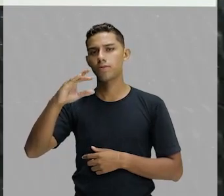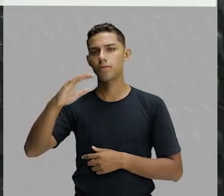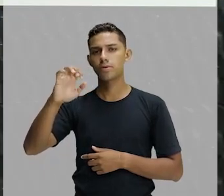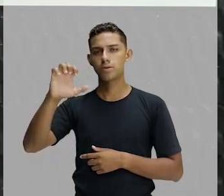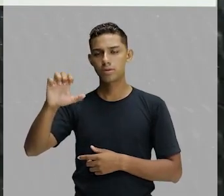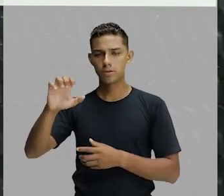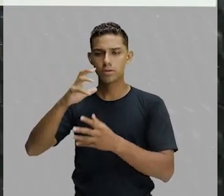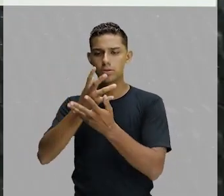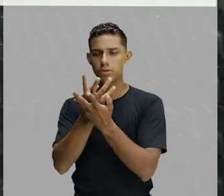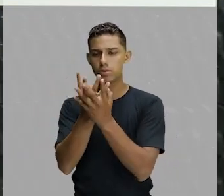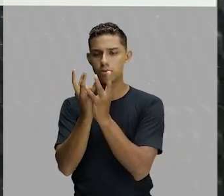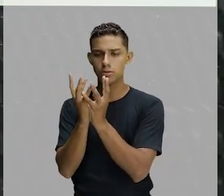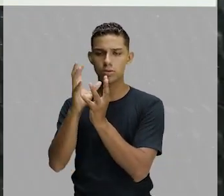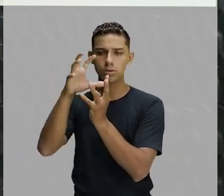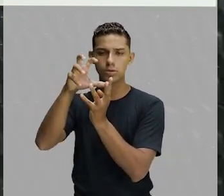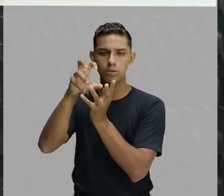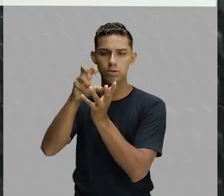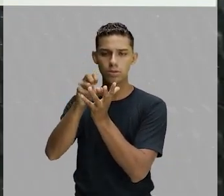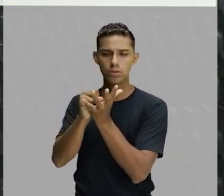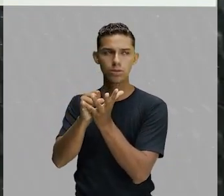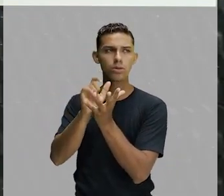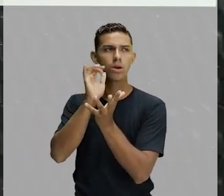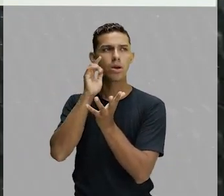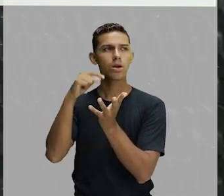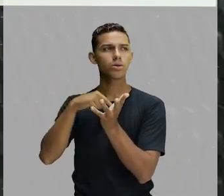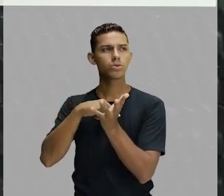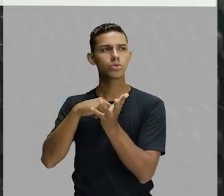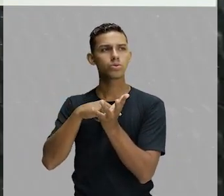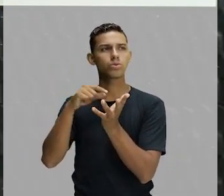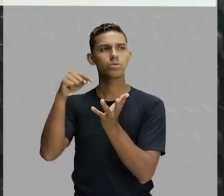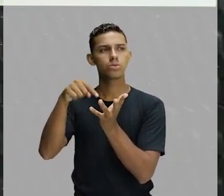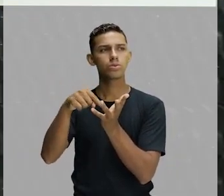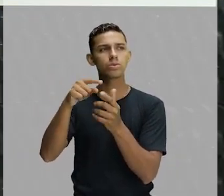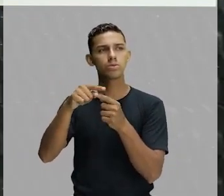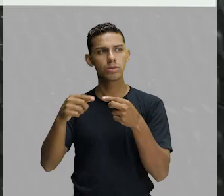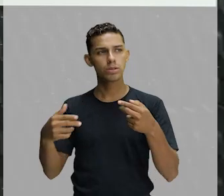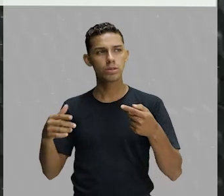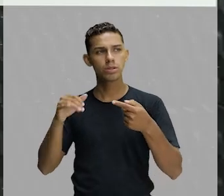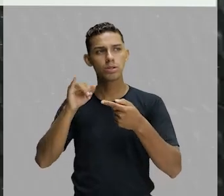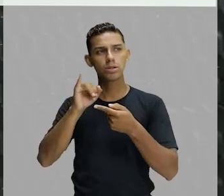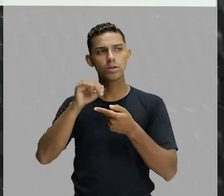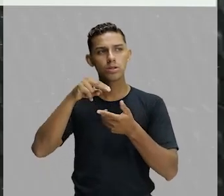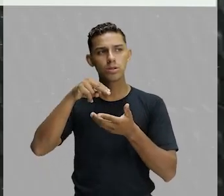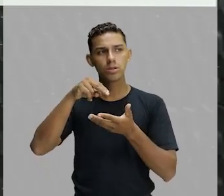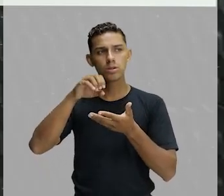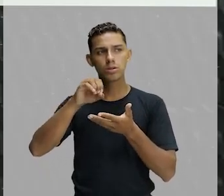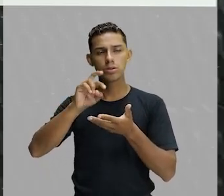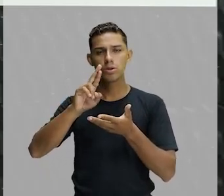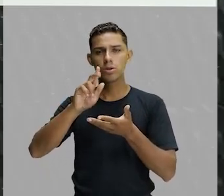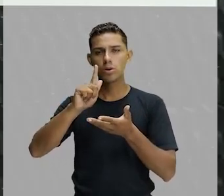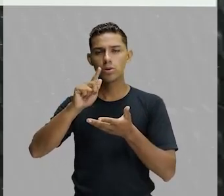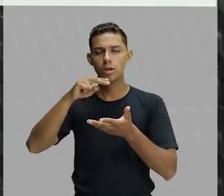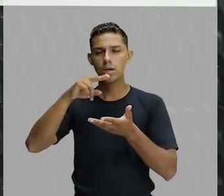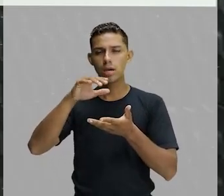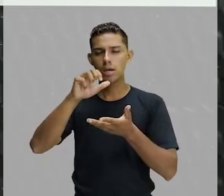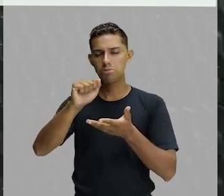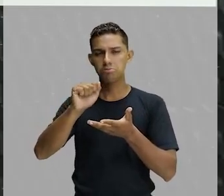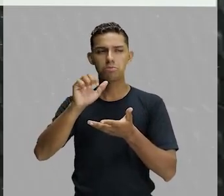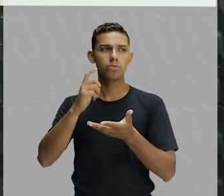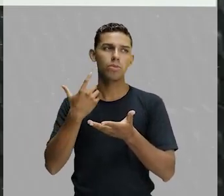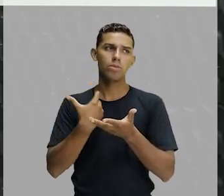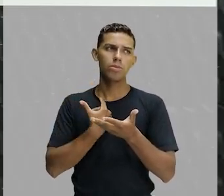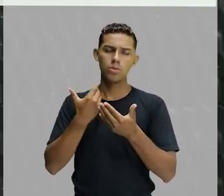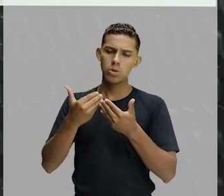planta desse ambiente e ela está levando juntamente com ela a matéria inorgânica que ela absorveu do solo. Então vai chegar